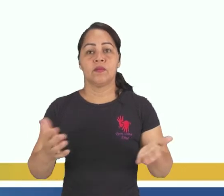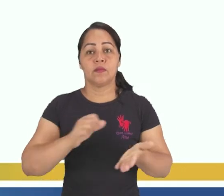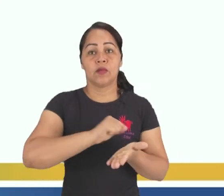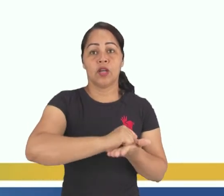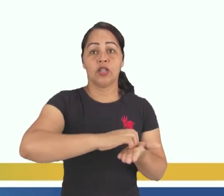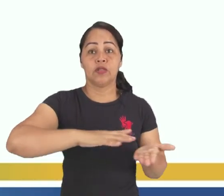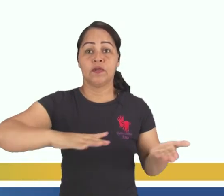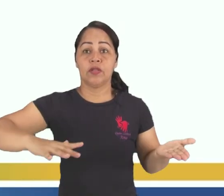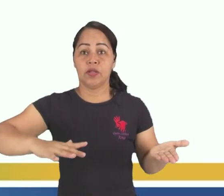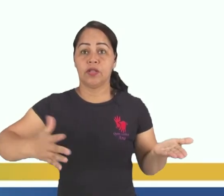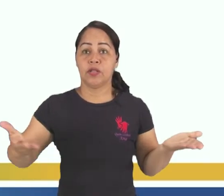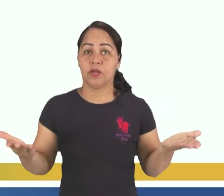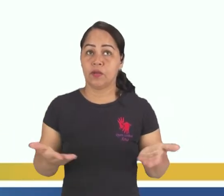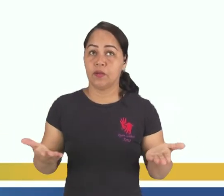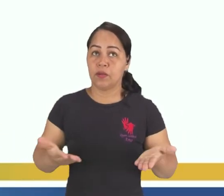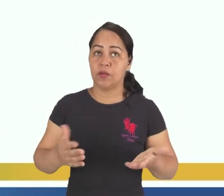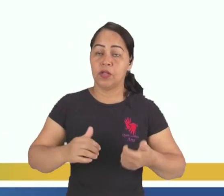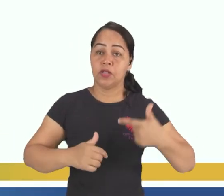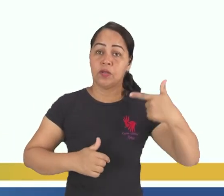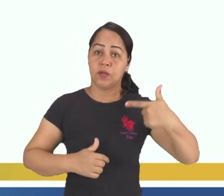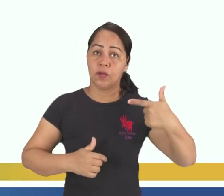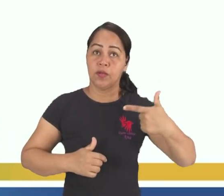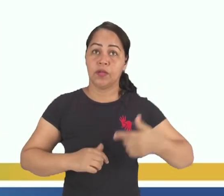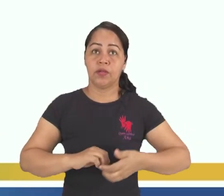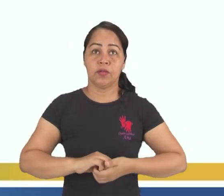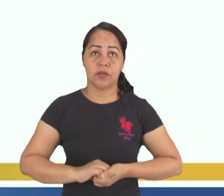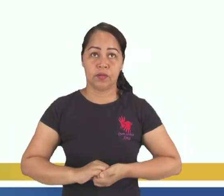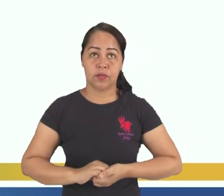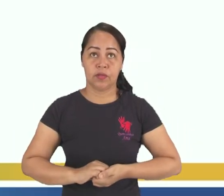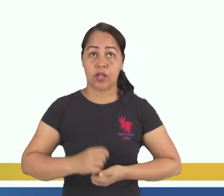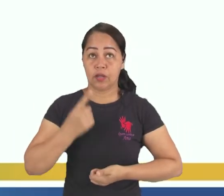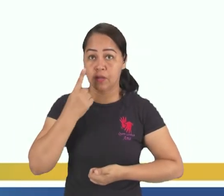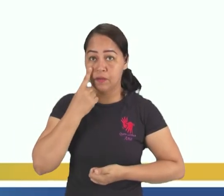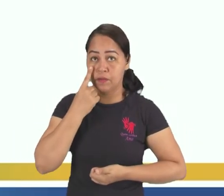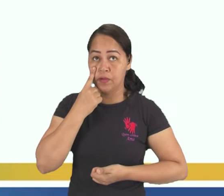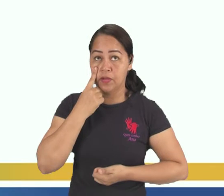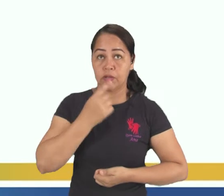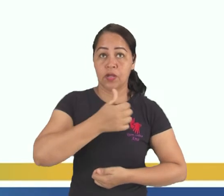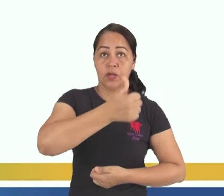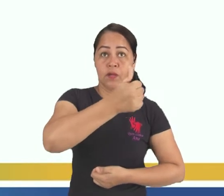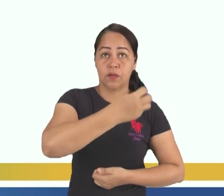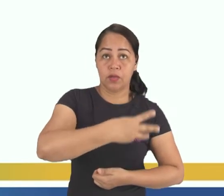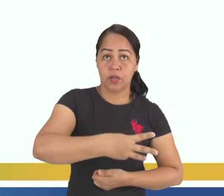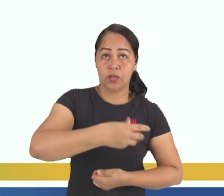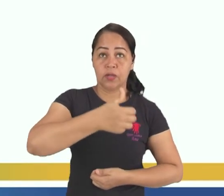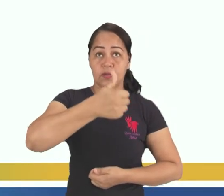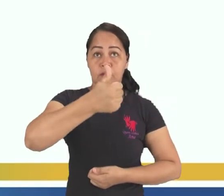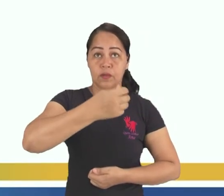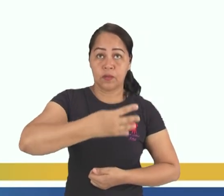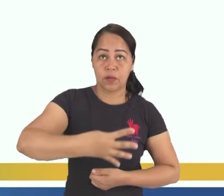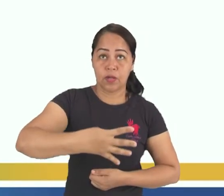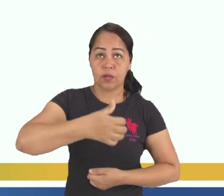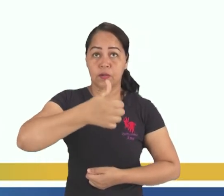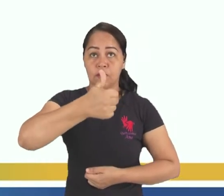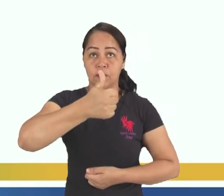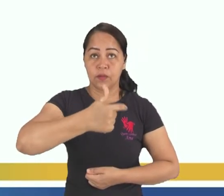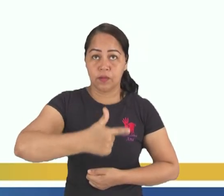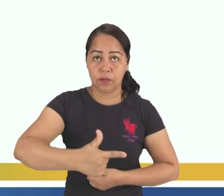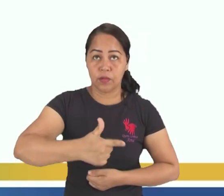Escreva em ordem crescente de seus valores as frações 1/3, 1/4, 1 sobre 2 e